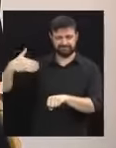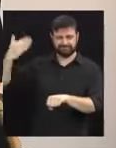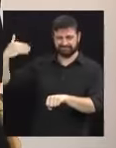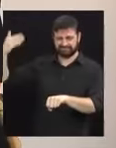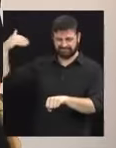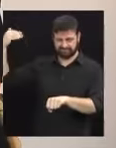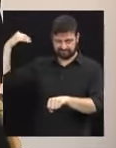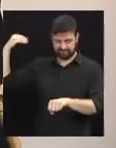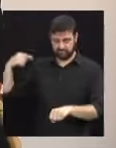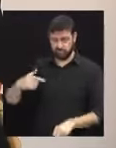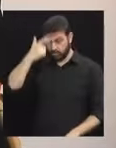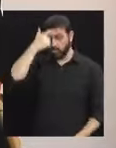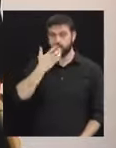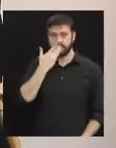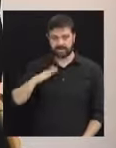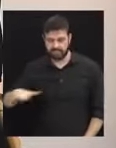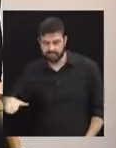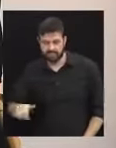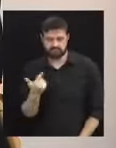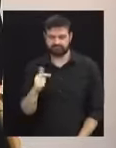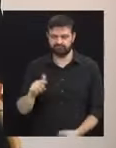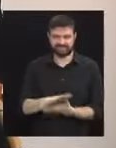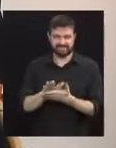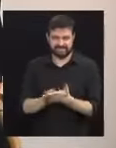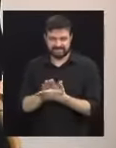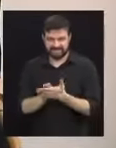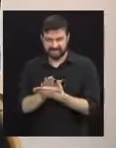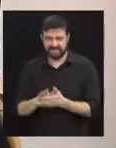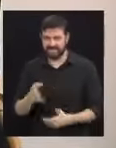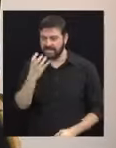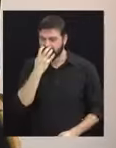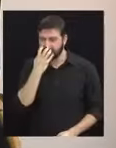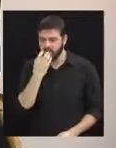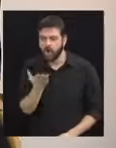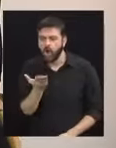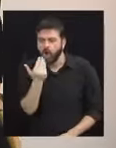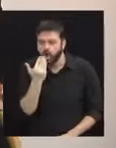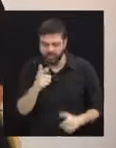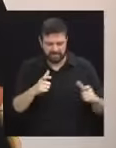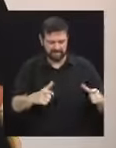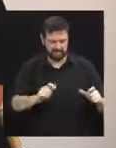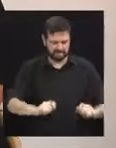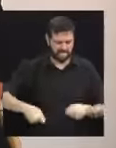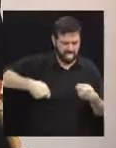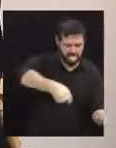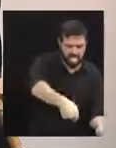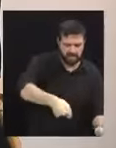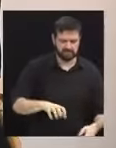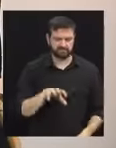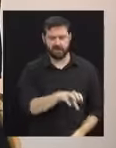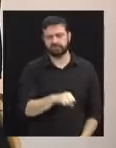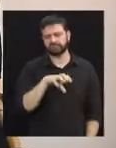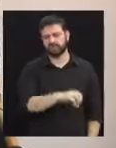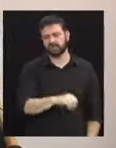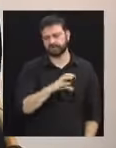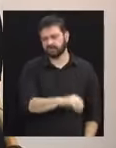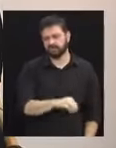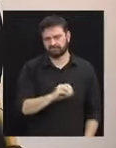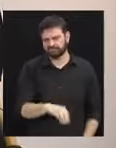da Isabela, não tinha isso, né? Cachorro comia resto do almoço do dono e tudo bem, ninguém achava